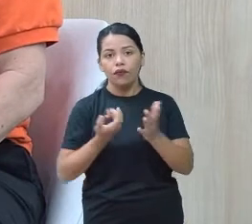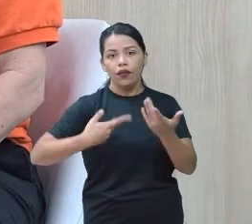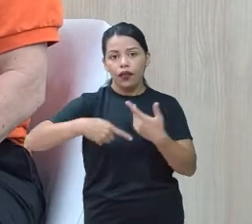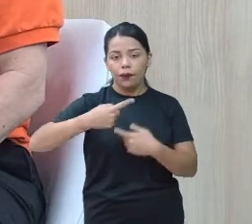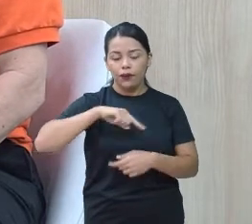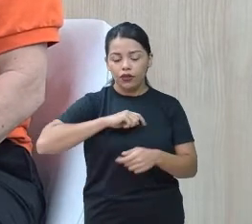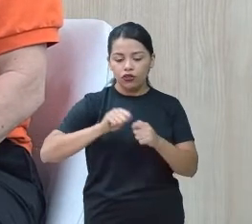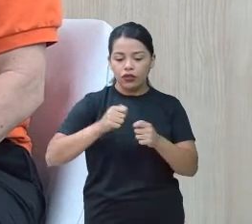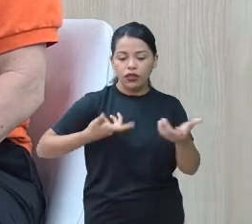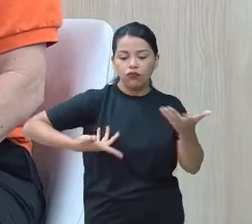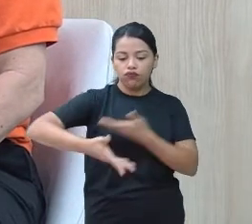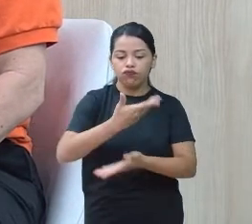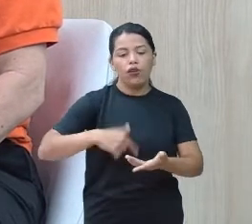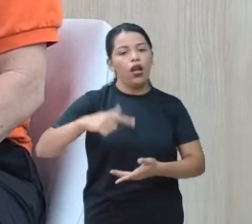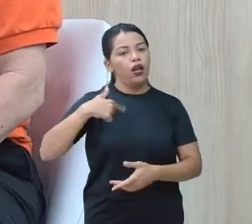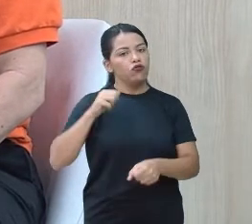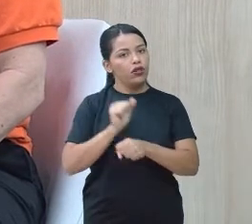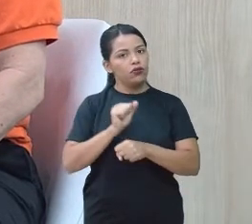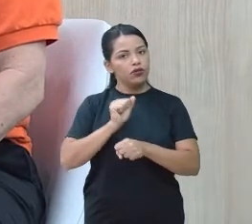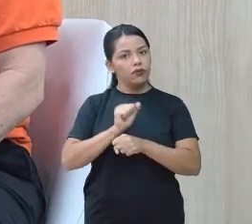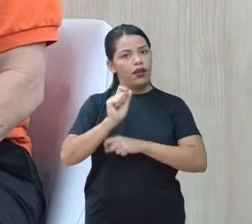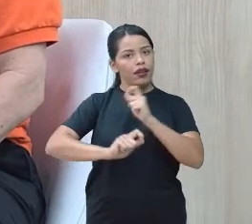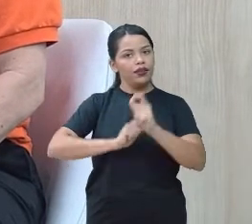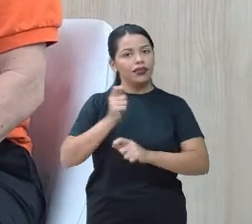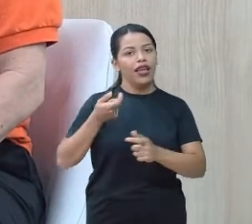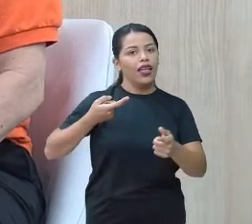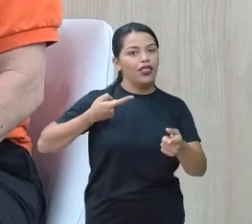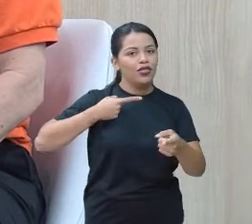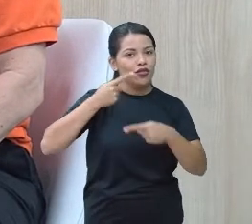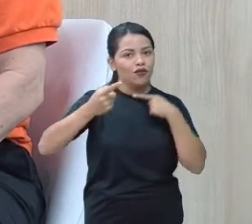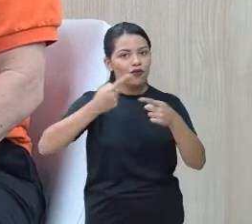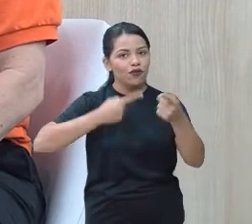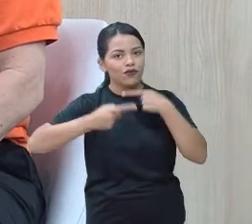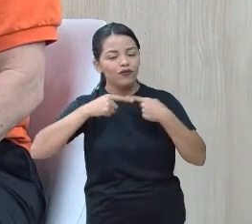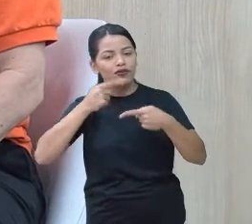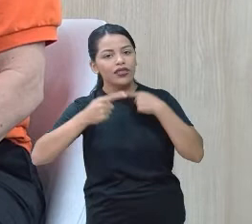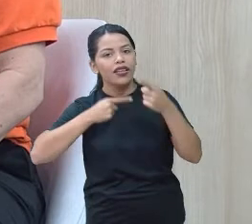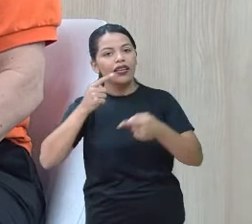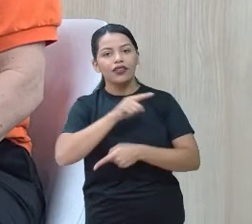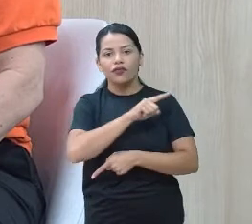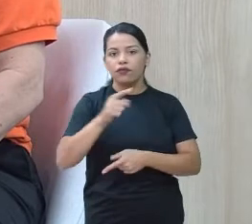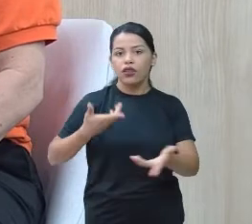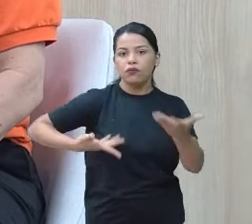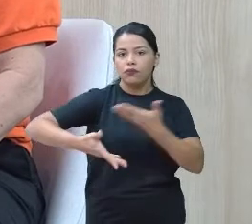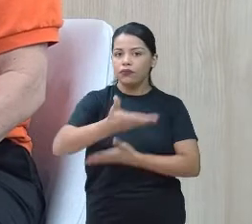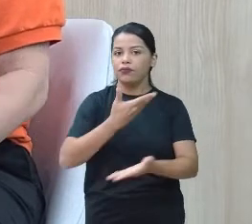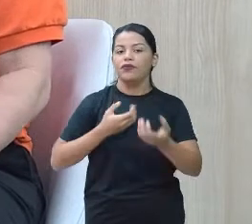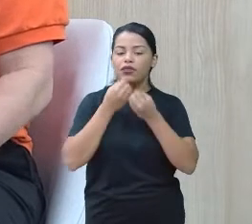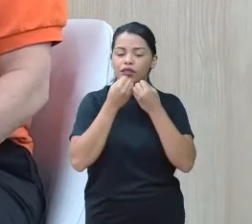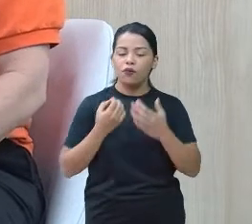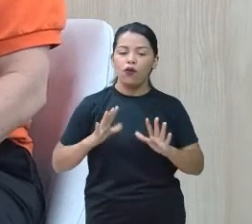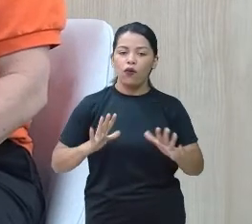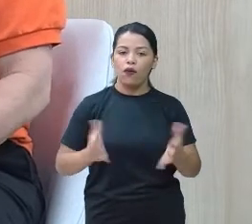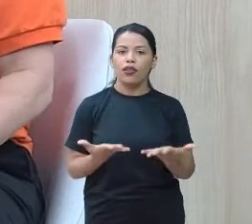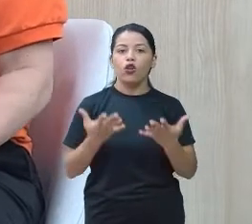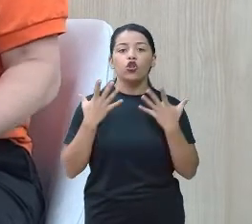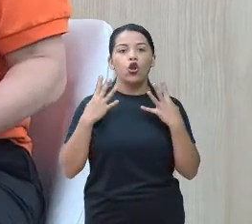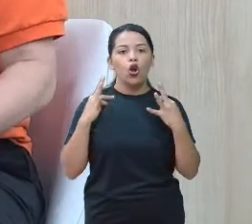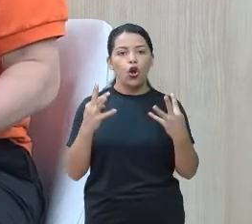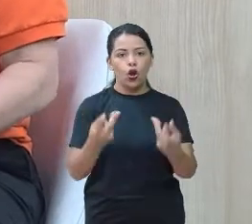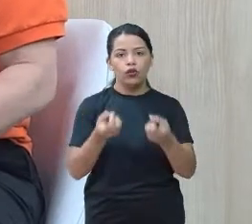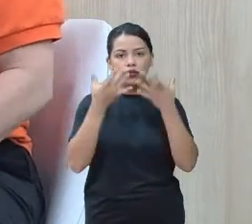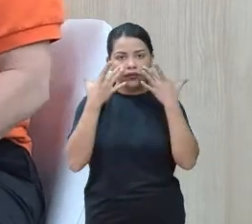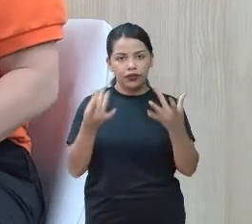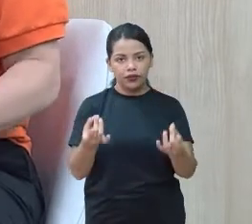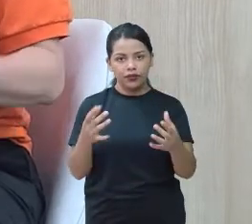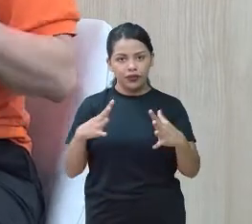esperando, assim, alguma dúvida, alguma pergunta, a interação com vocês. E vai ser muito bom, tá certo? Então, fiquem atentos e